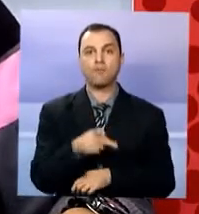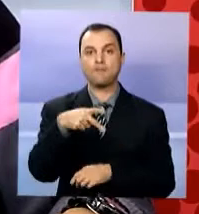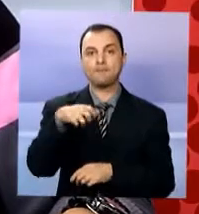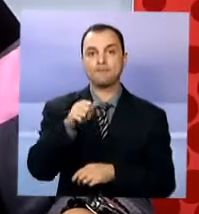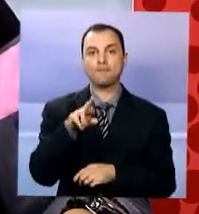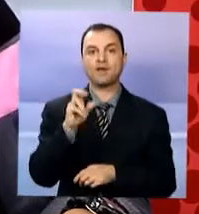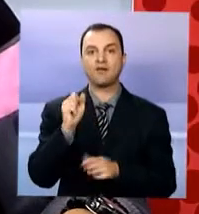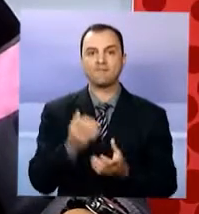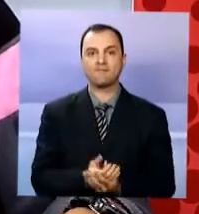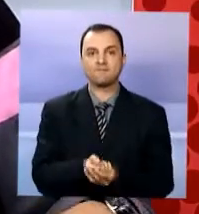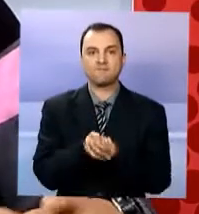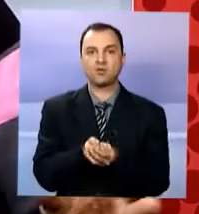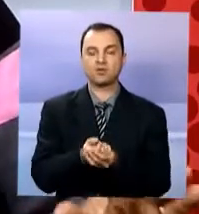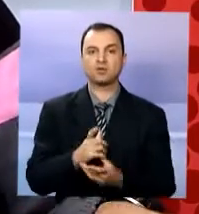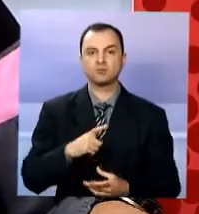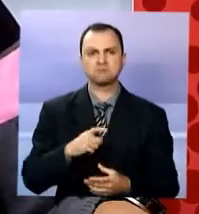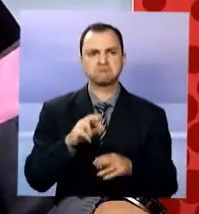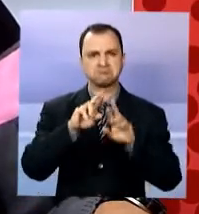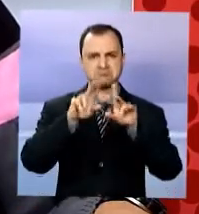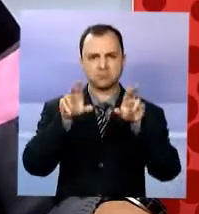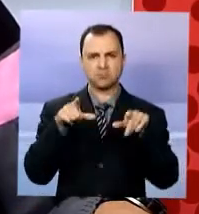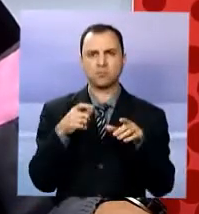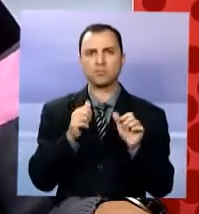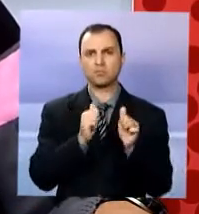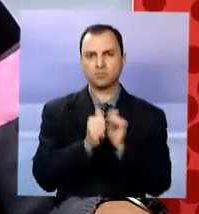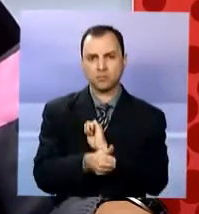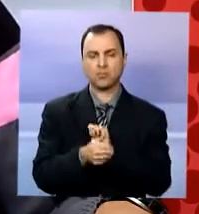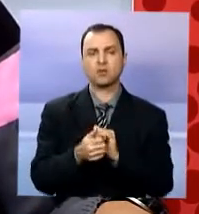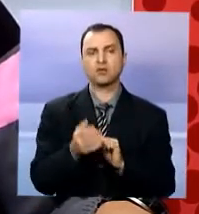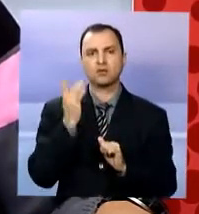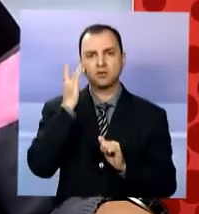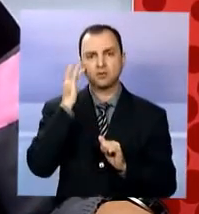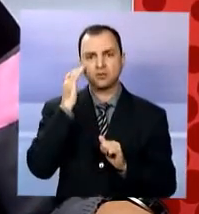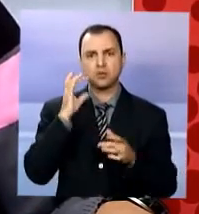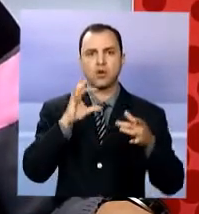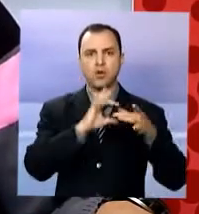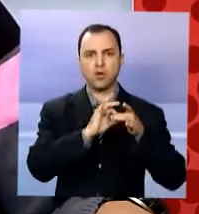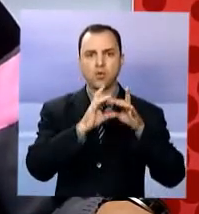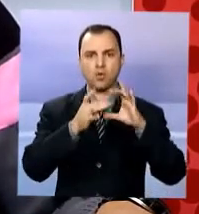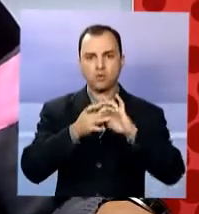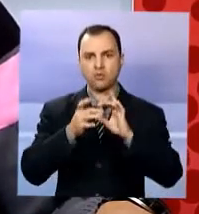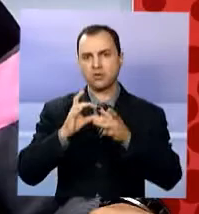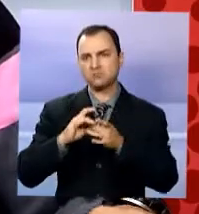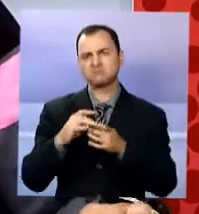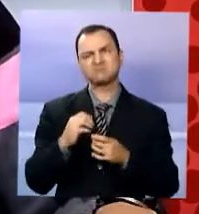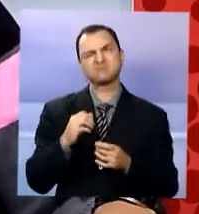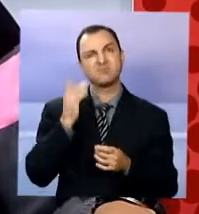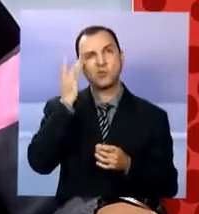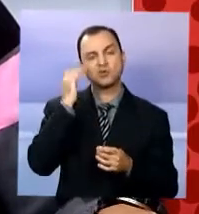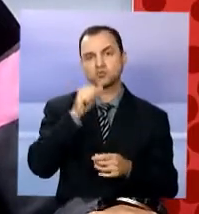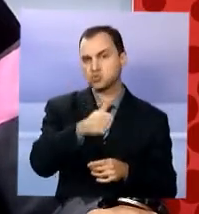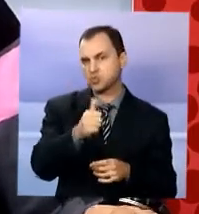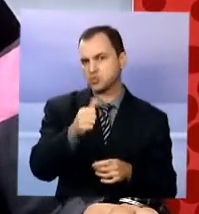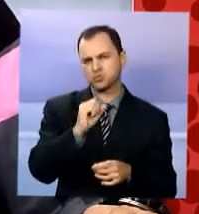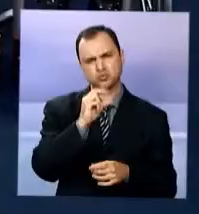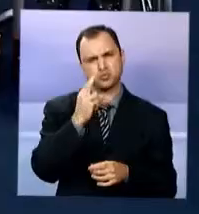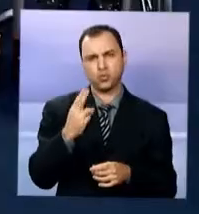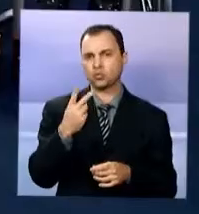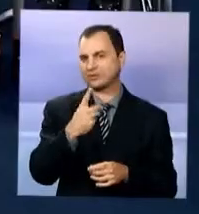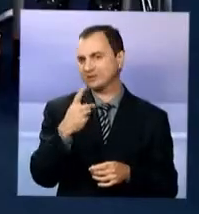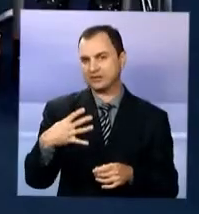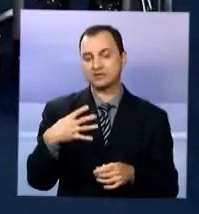eles mudam a tem várias tem várias modalidades aí eu acho que as olímpicas Se não me engano são os e